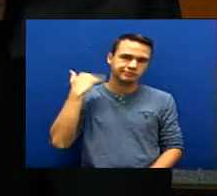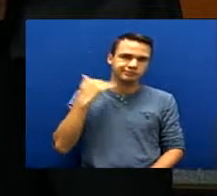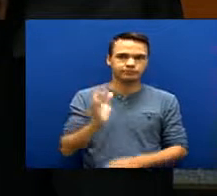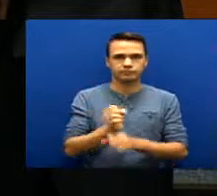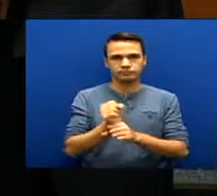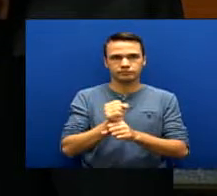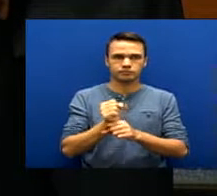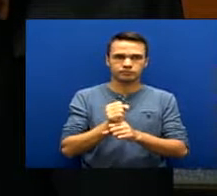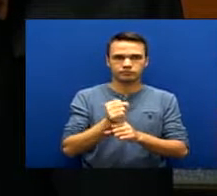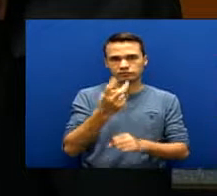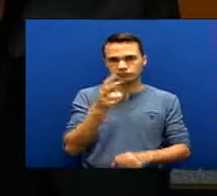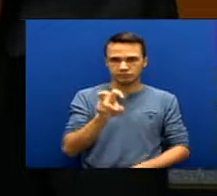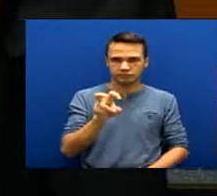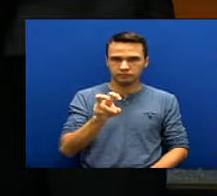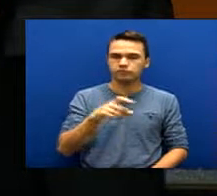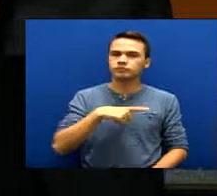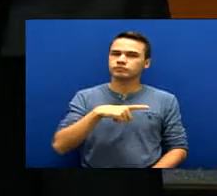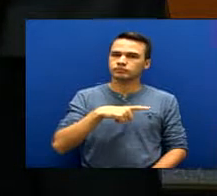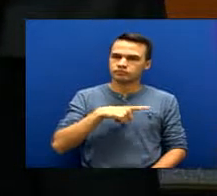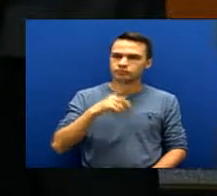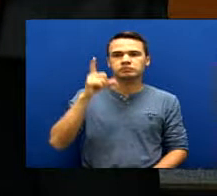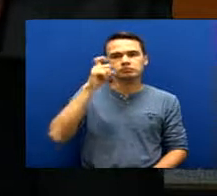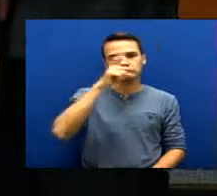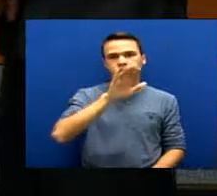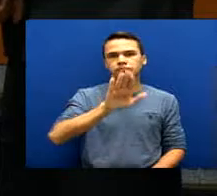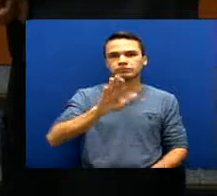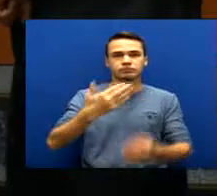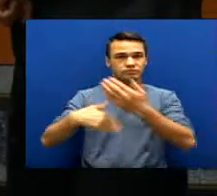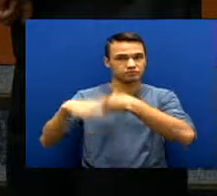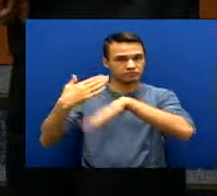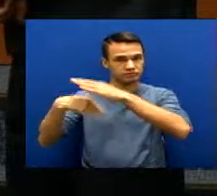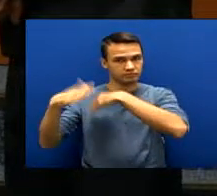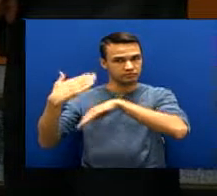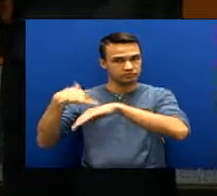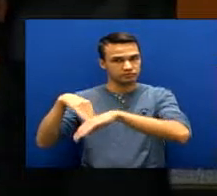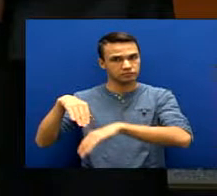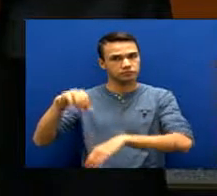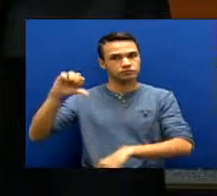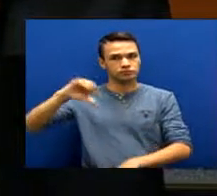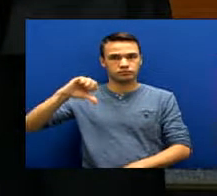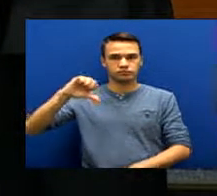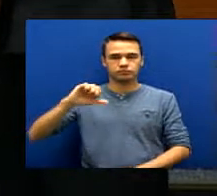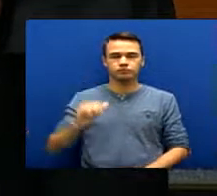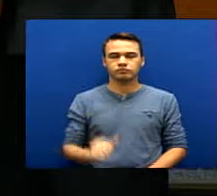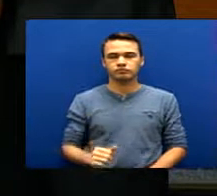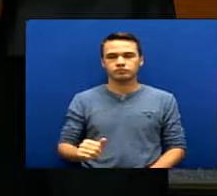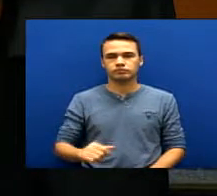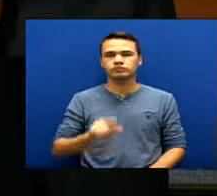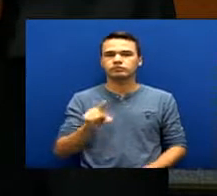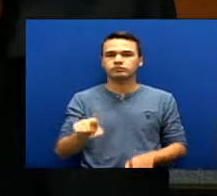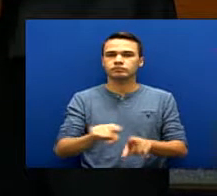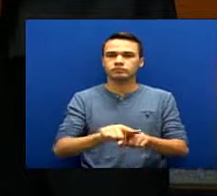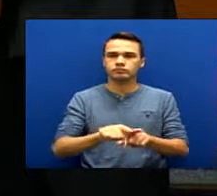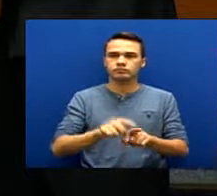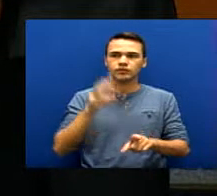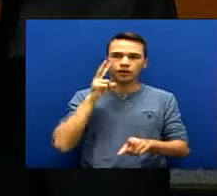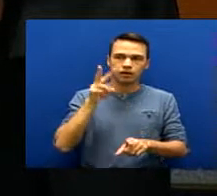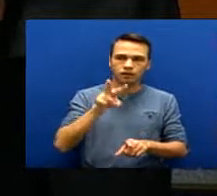é o Estatuto da Criança e do Adolescente. É uma lei humana, mas ela nasceu da luta de muita